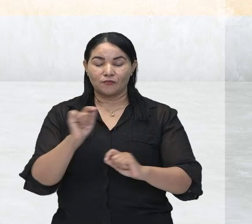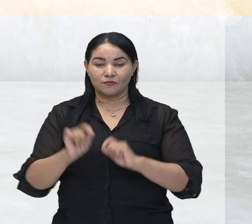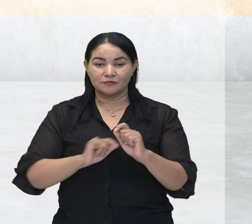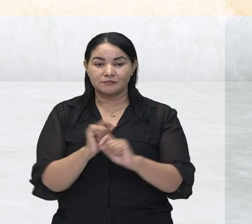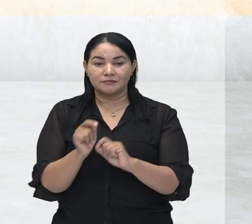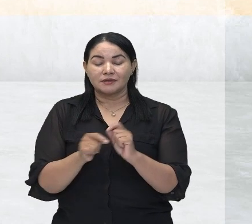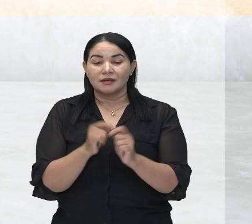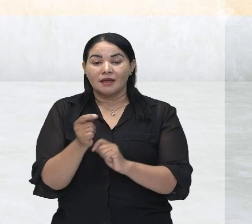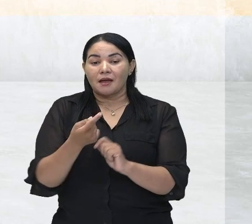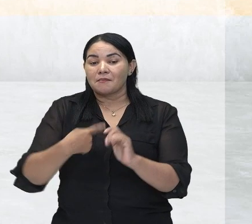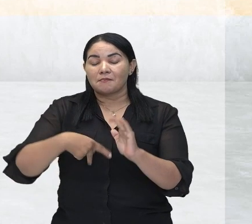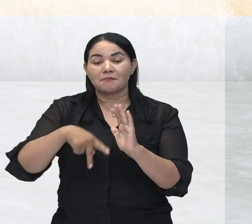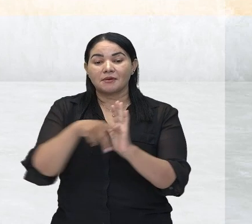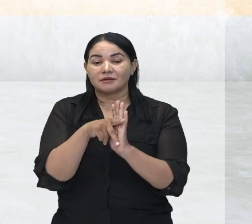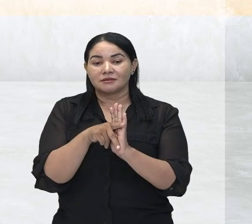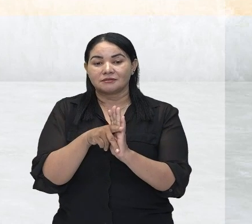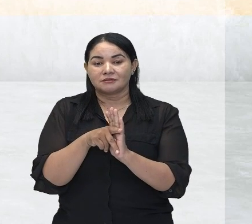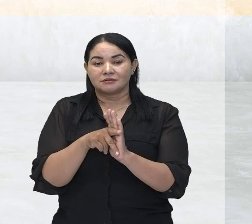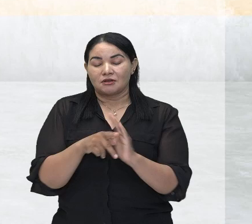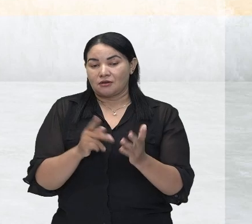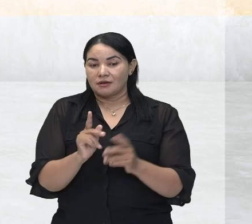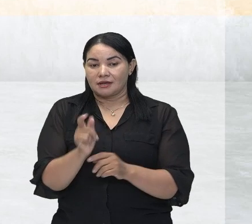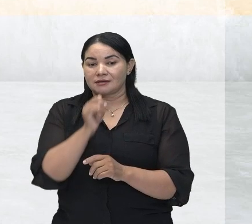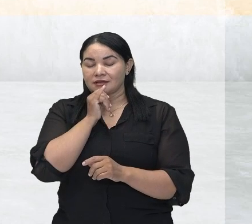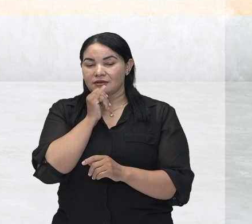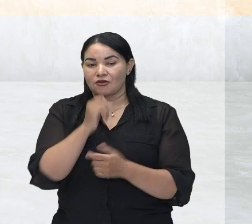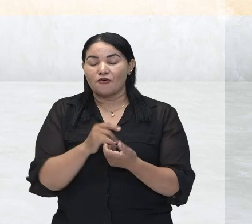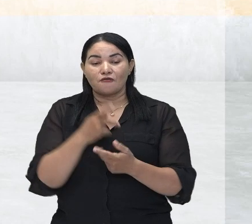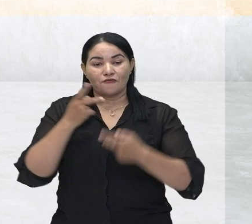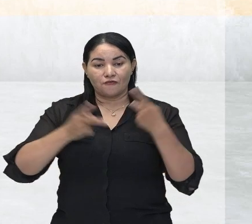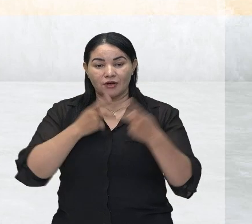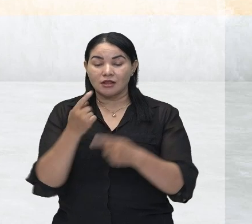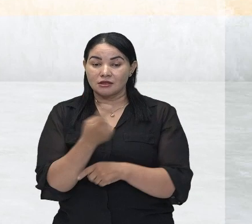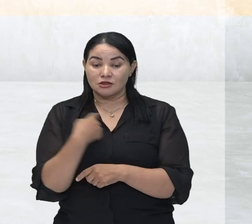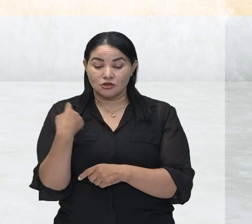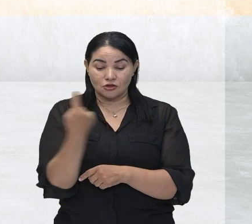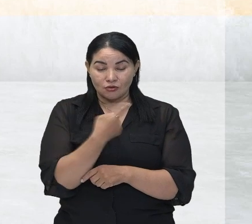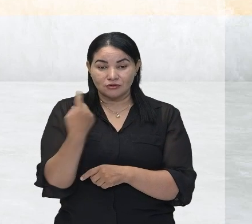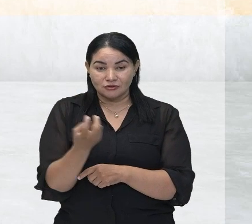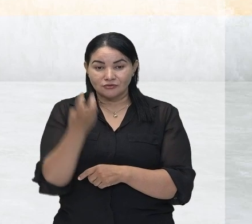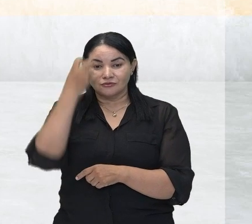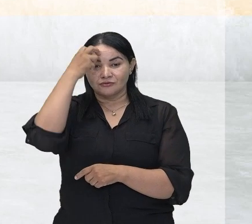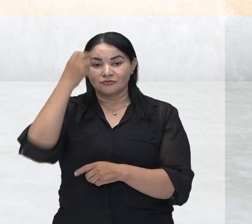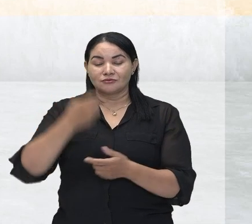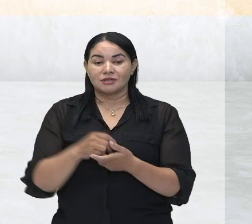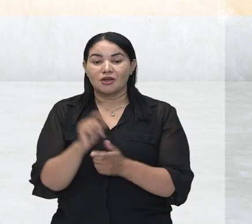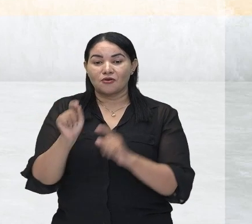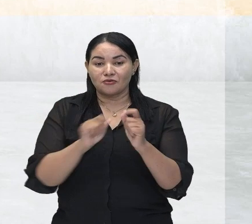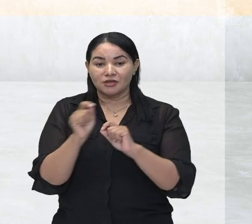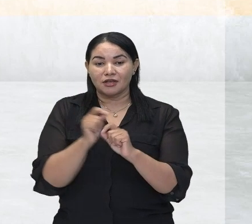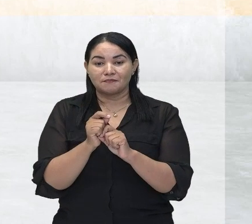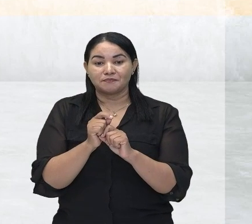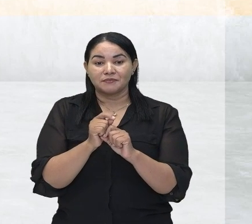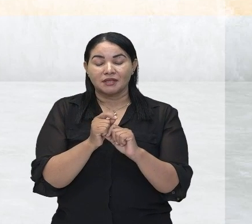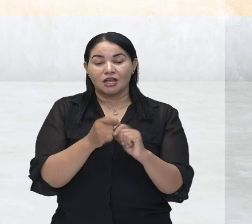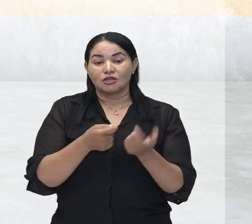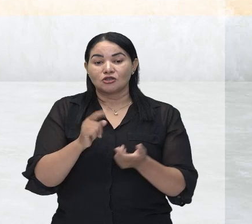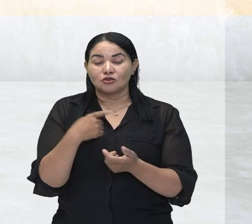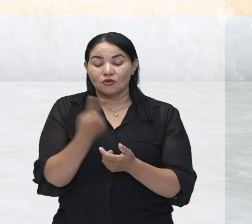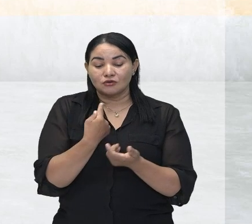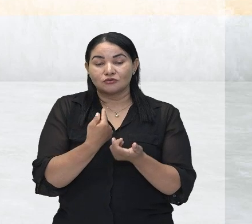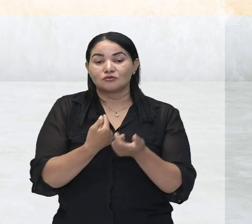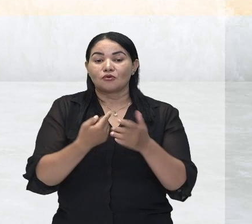faz parte também. Quando a gente fala de nossa cultura, nós estamos falando de nossas tradições, nós estamos falando de